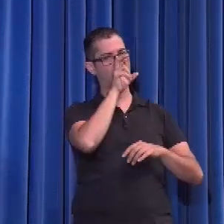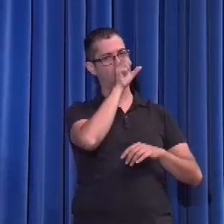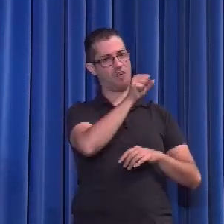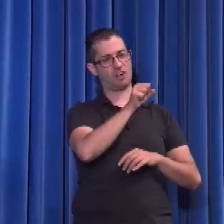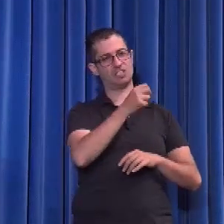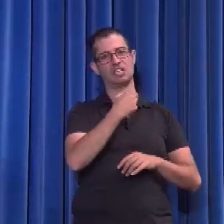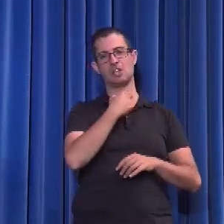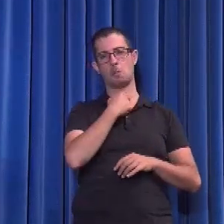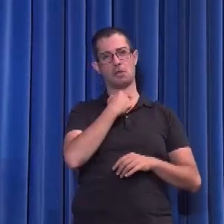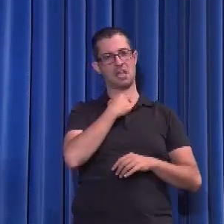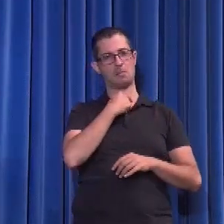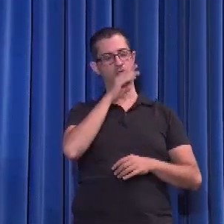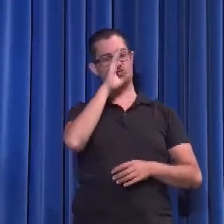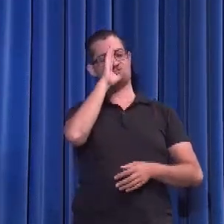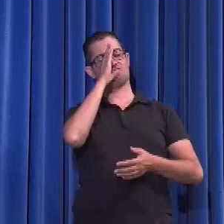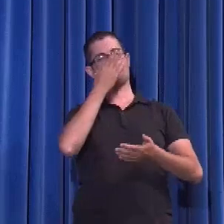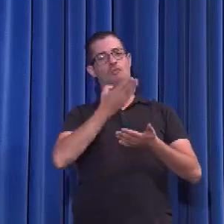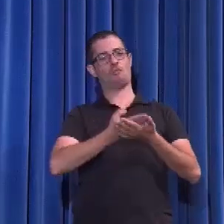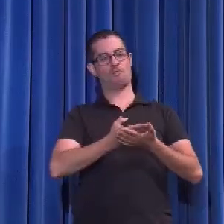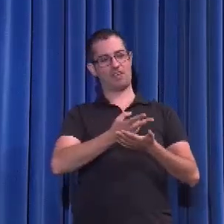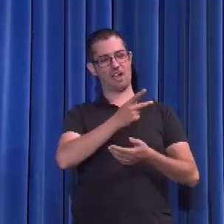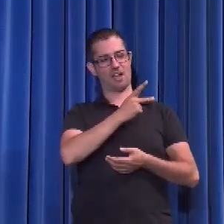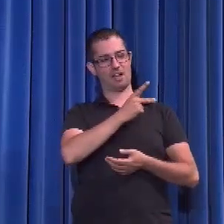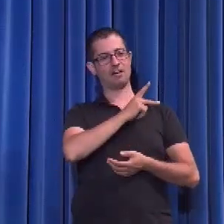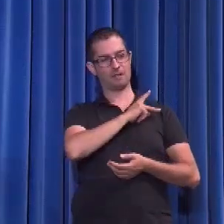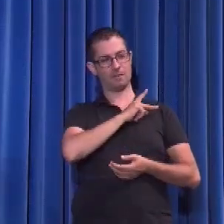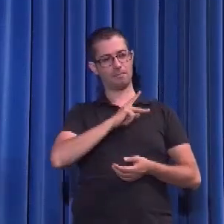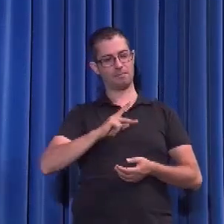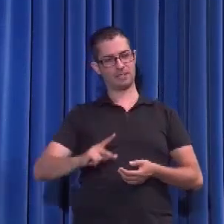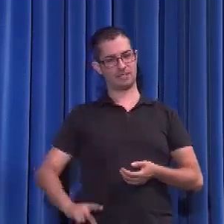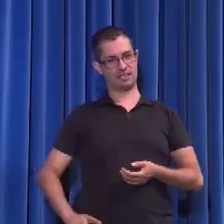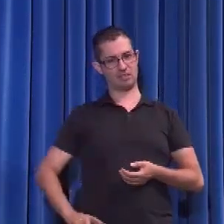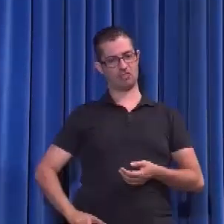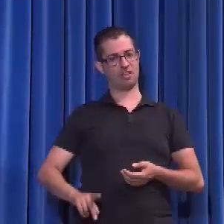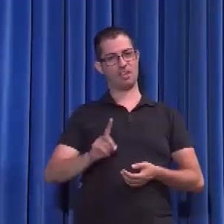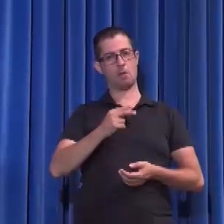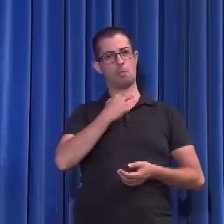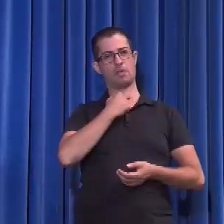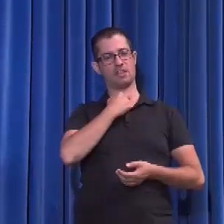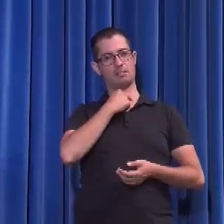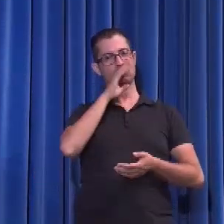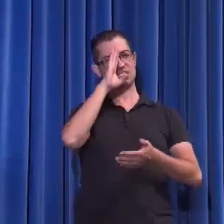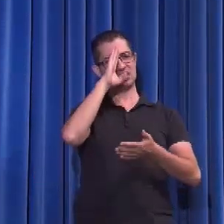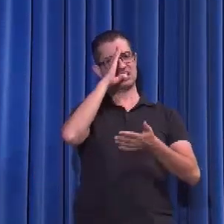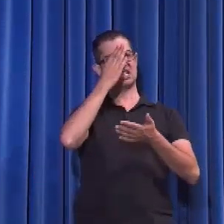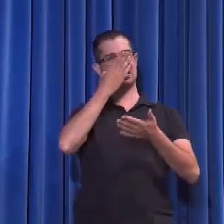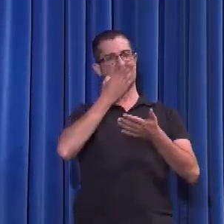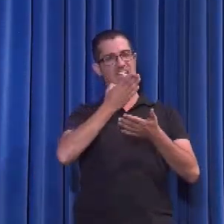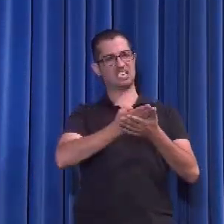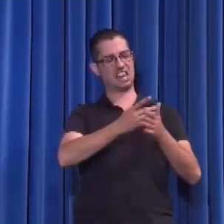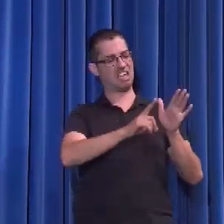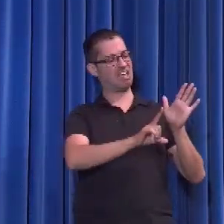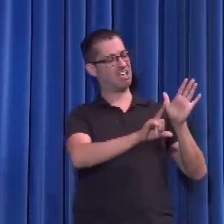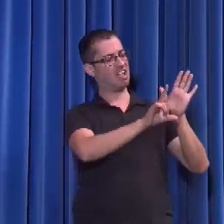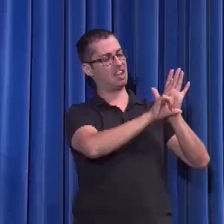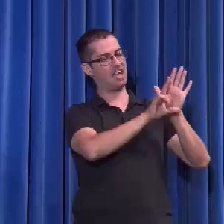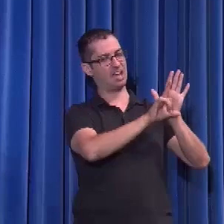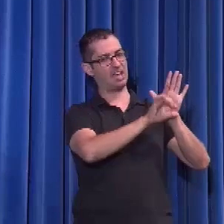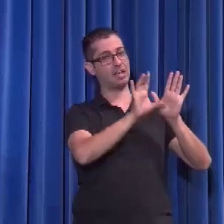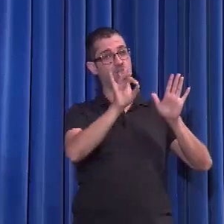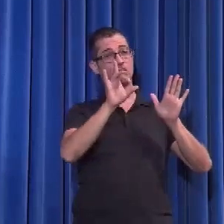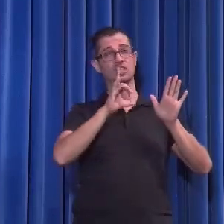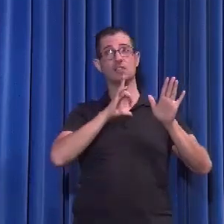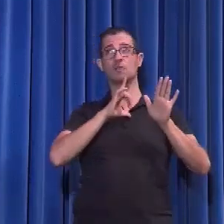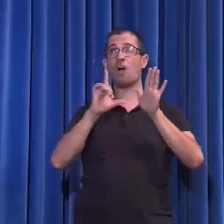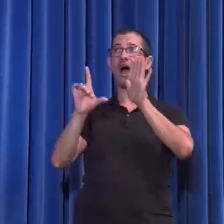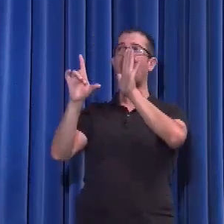em presidente. Não podemos nos fiar em autoridade, a não ser a autoridade suprema,